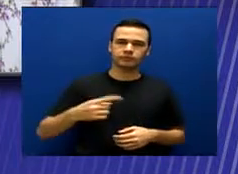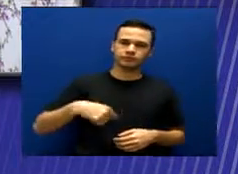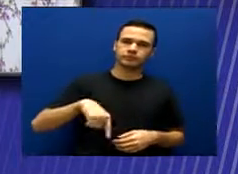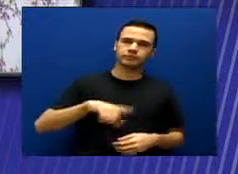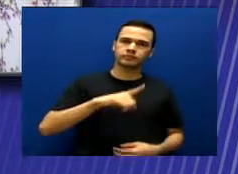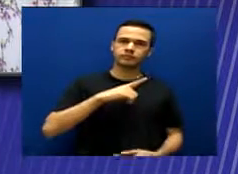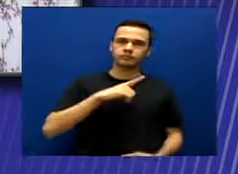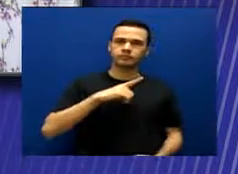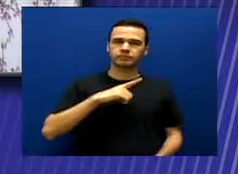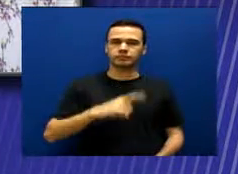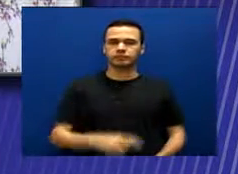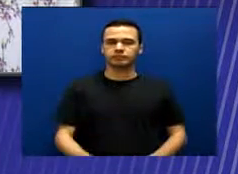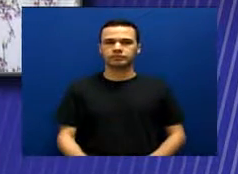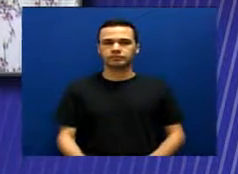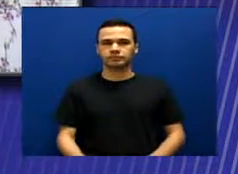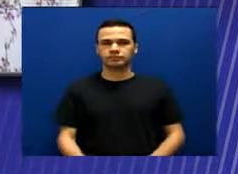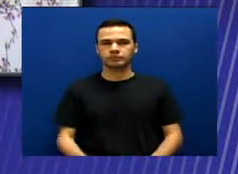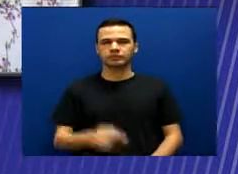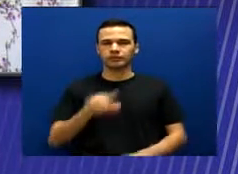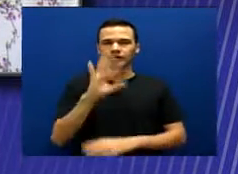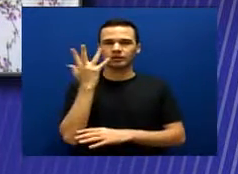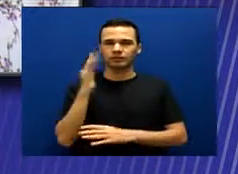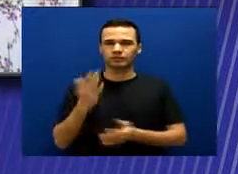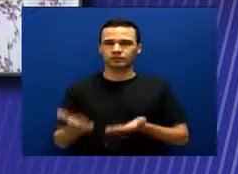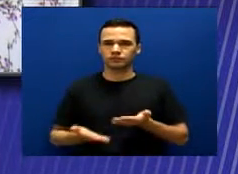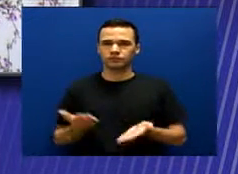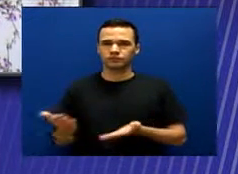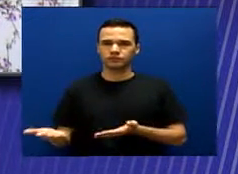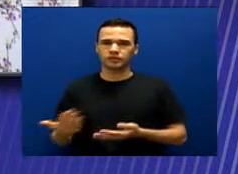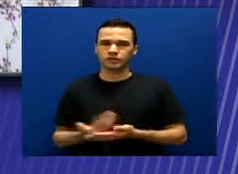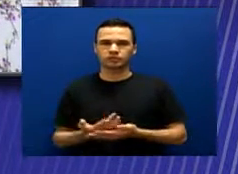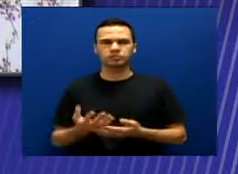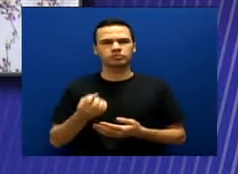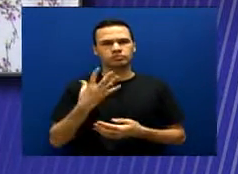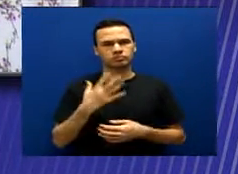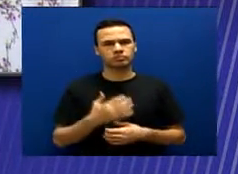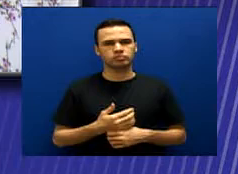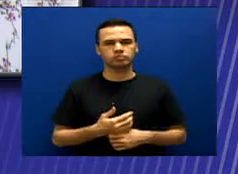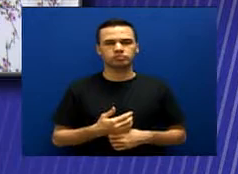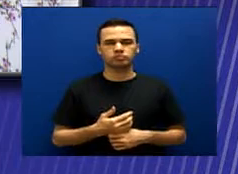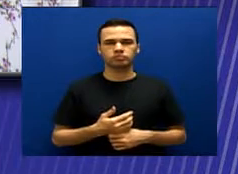cuidamos do meio ambiente de uma forma extremamente